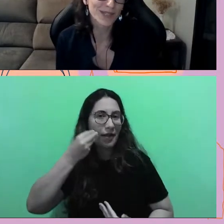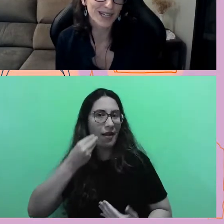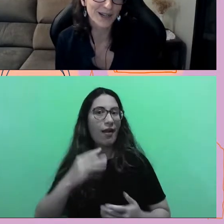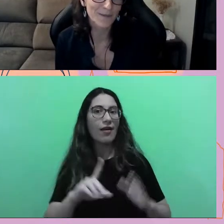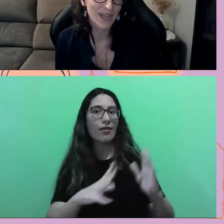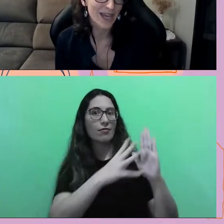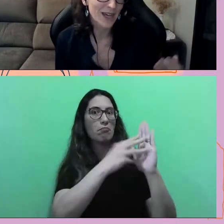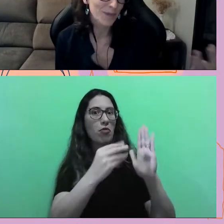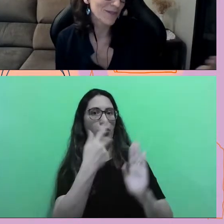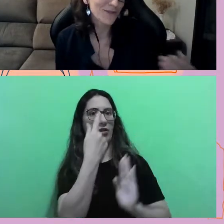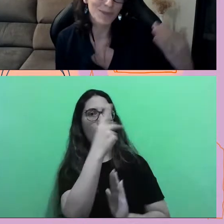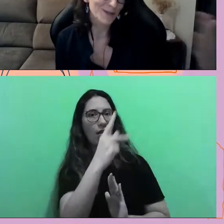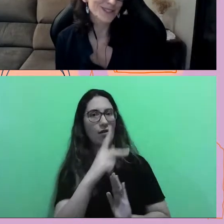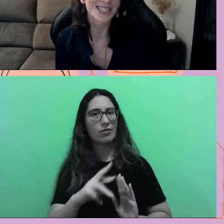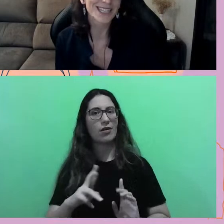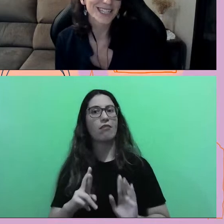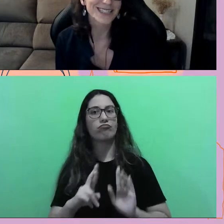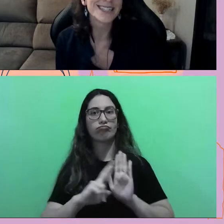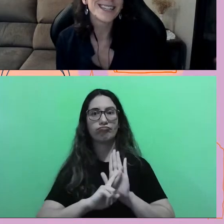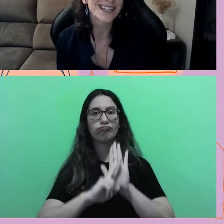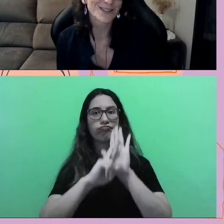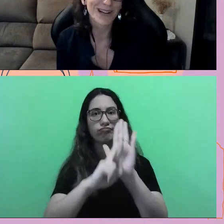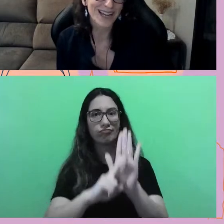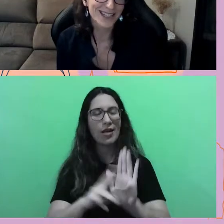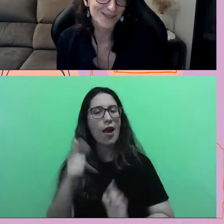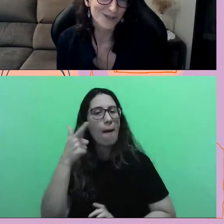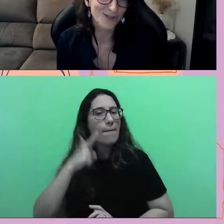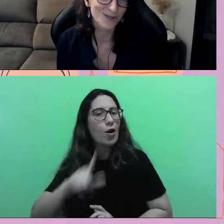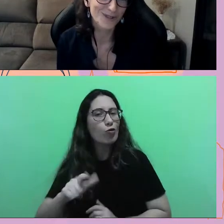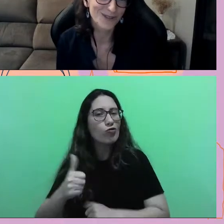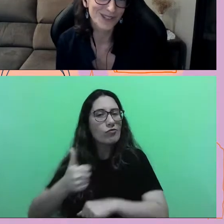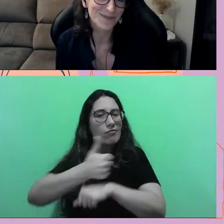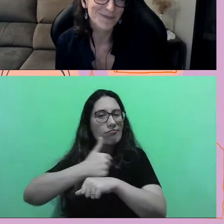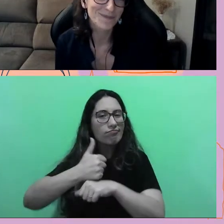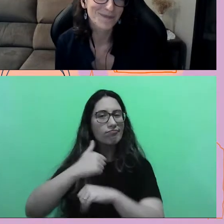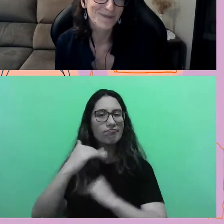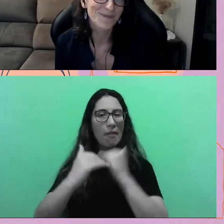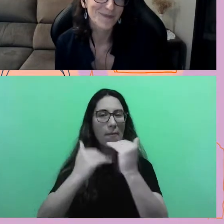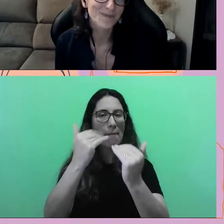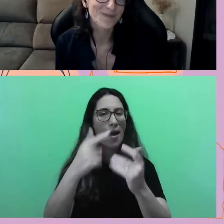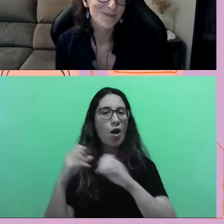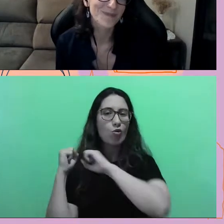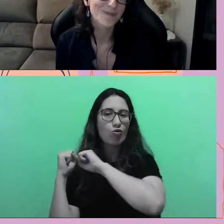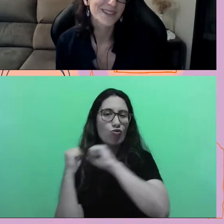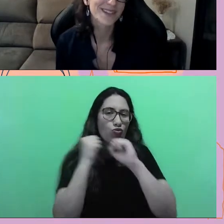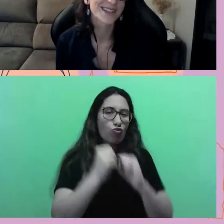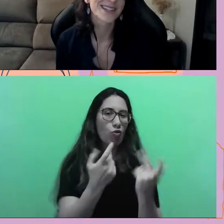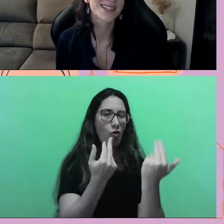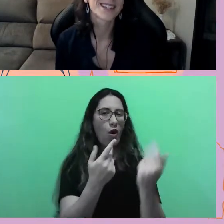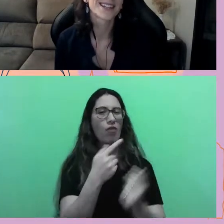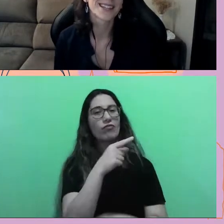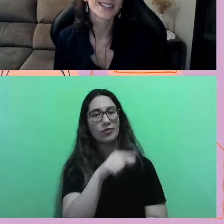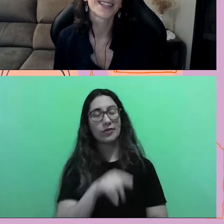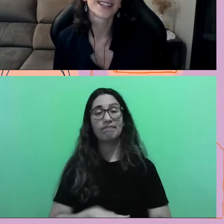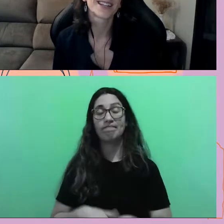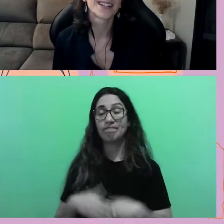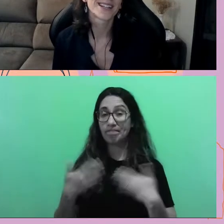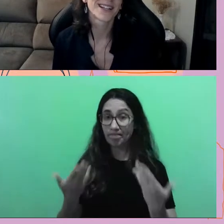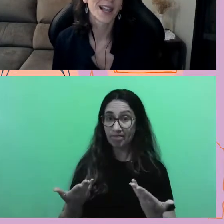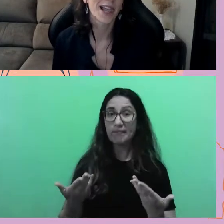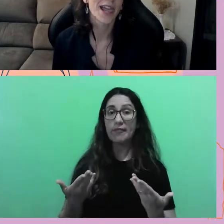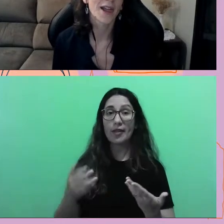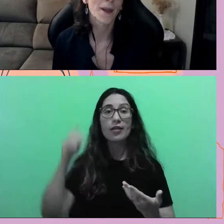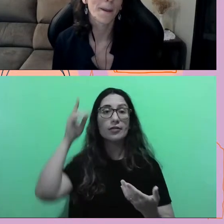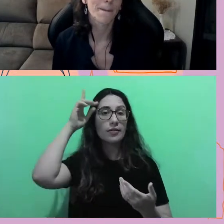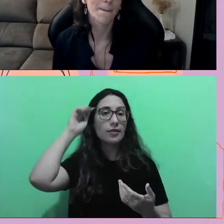inspiram para, enfim, para conseguir seguir a sua carreira no judô, enfim. Bem, o